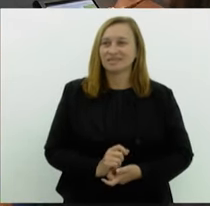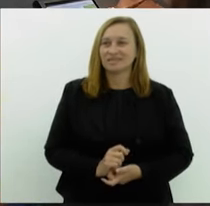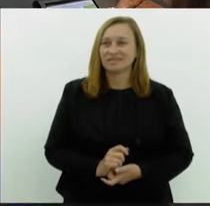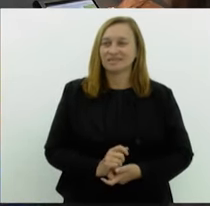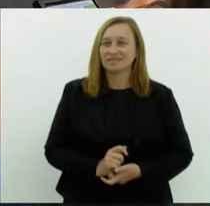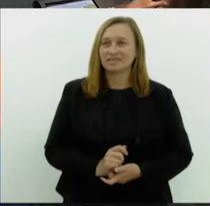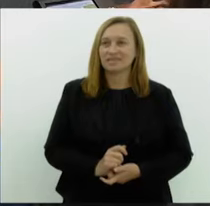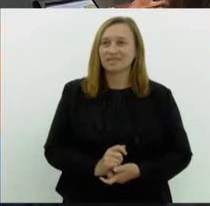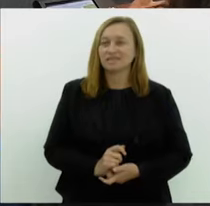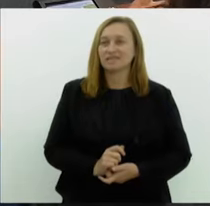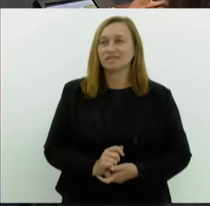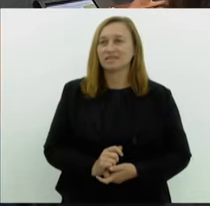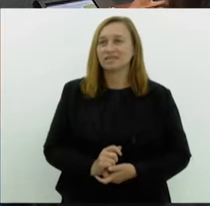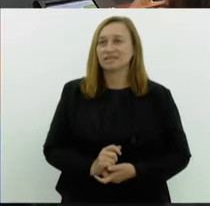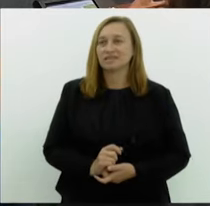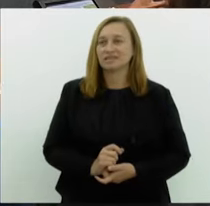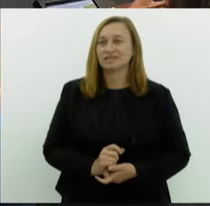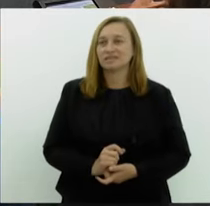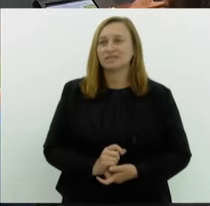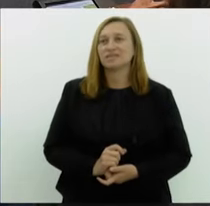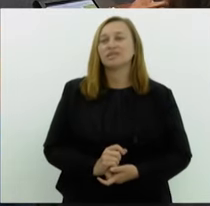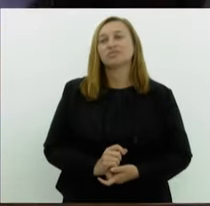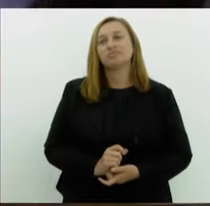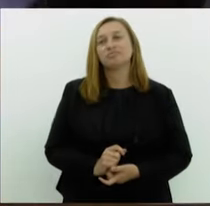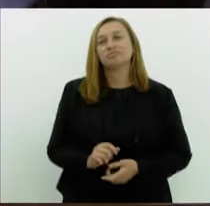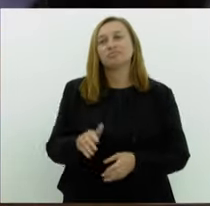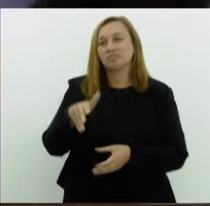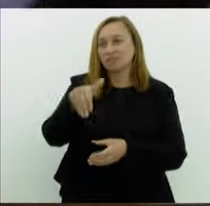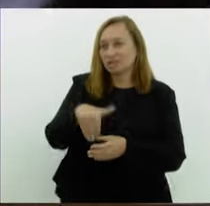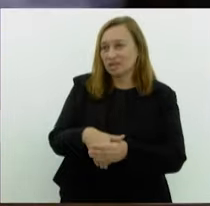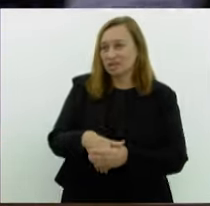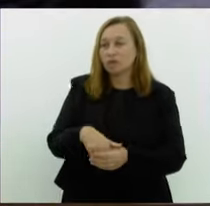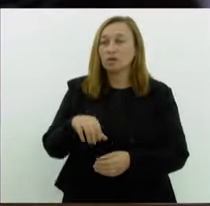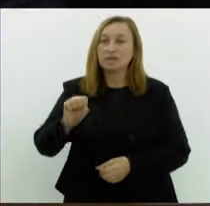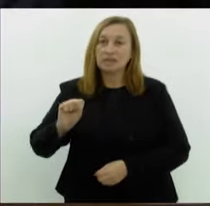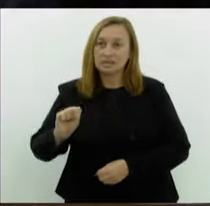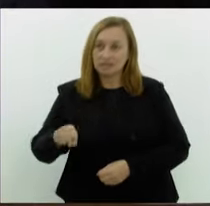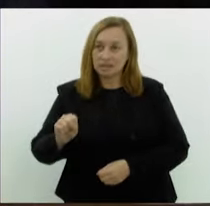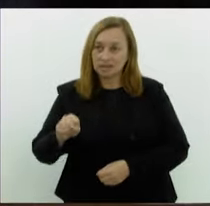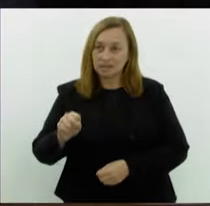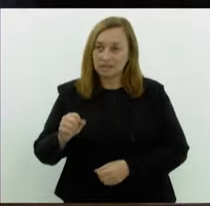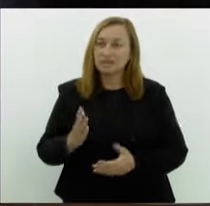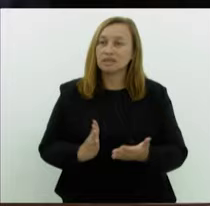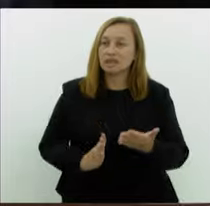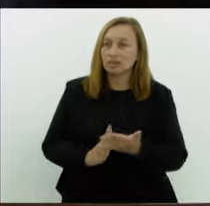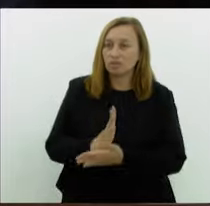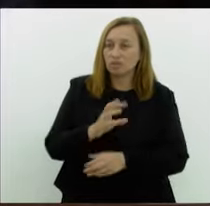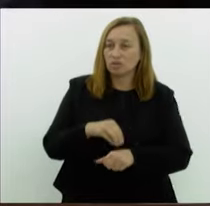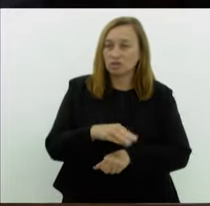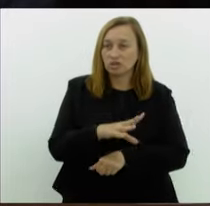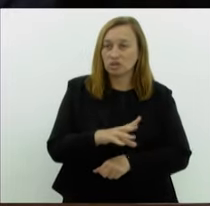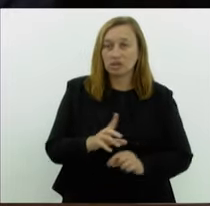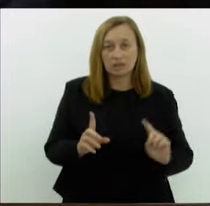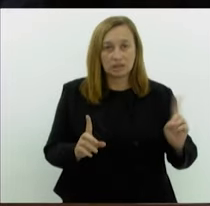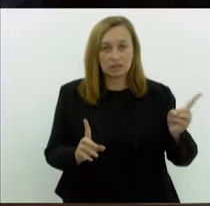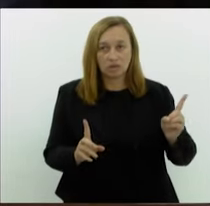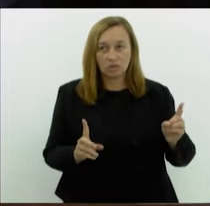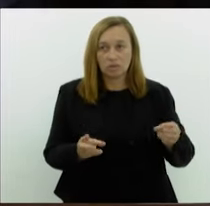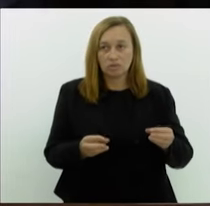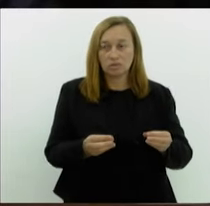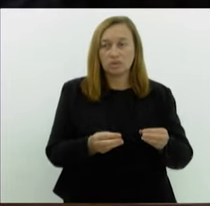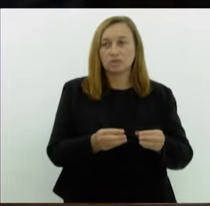A orientação da votação, sim, aprova o destaque, não rejeita.